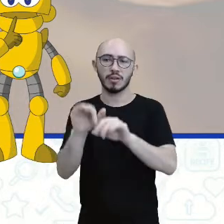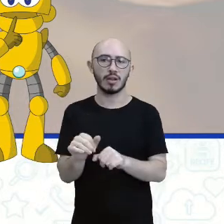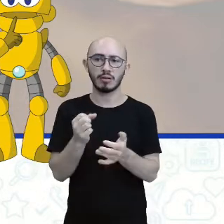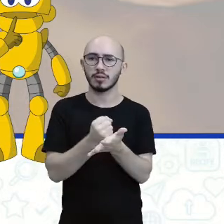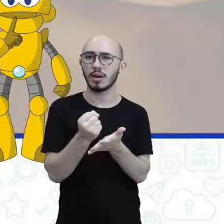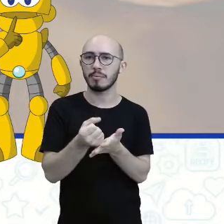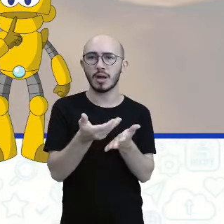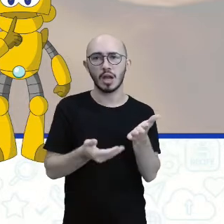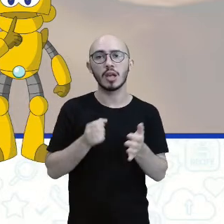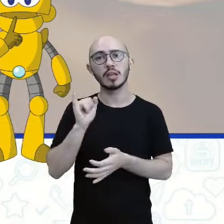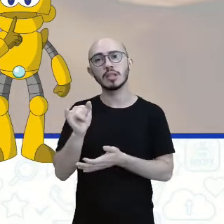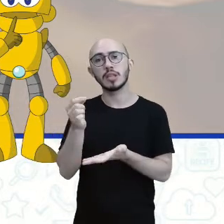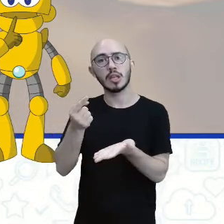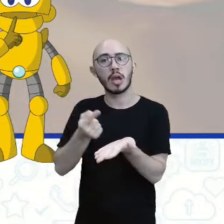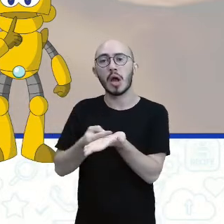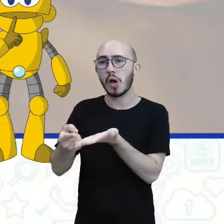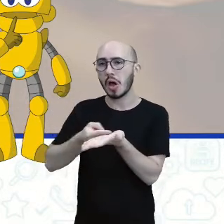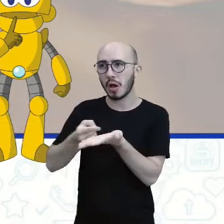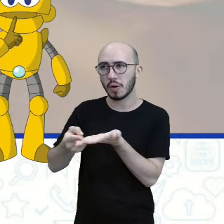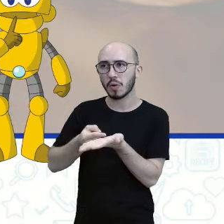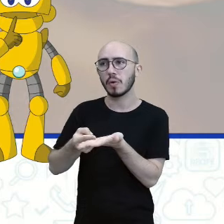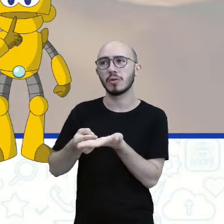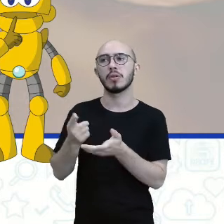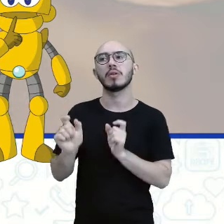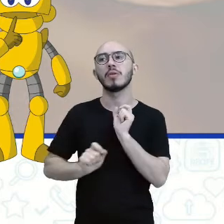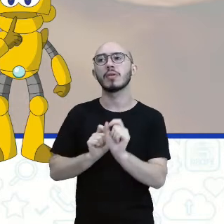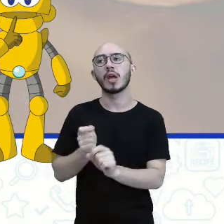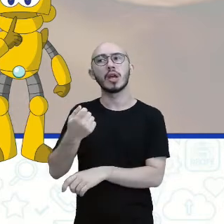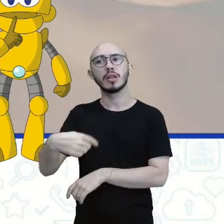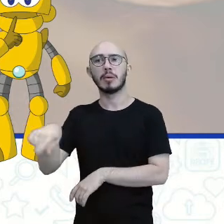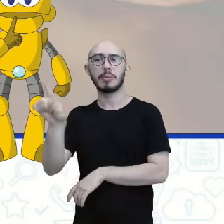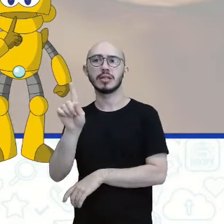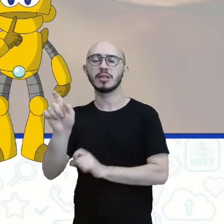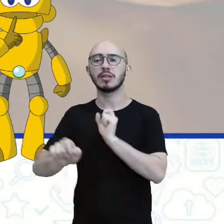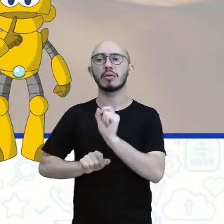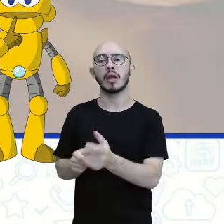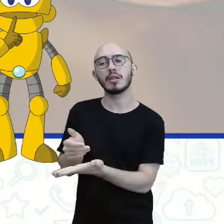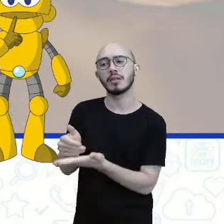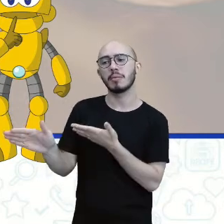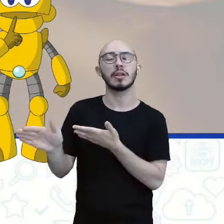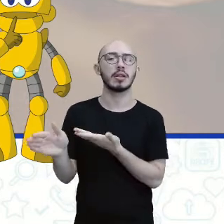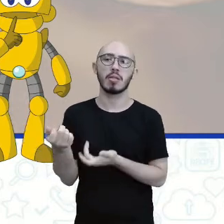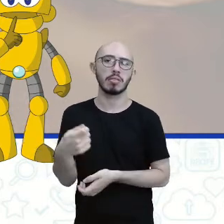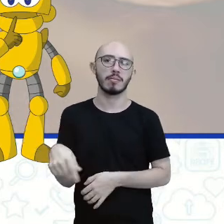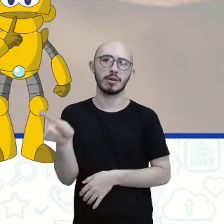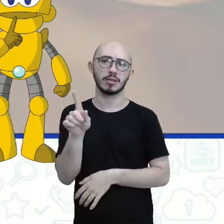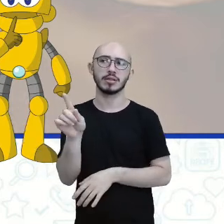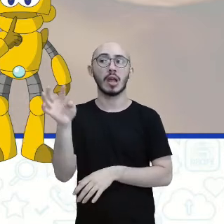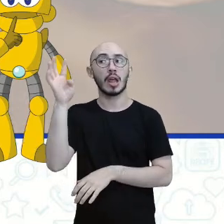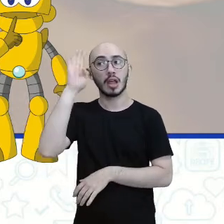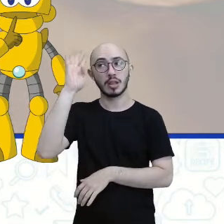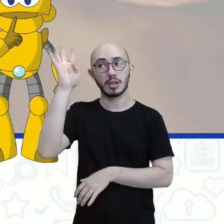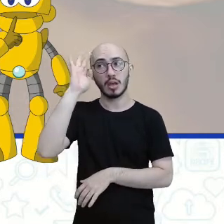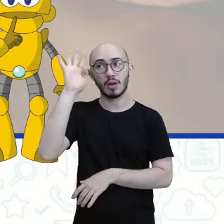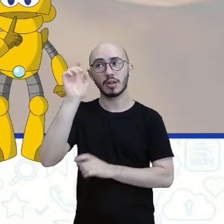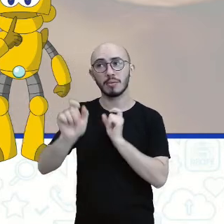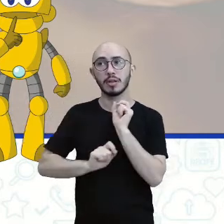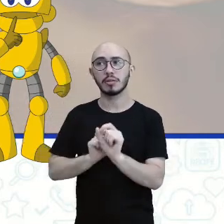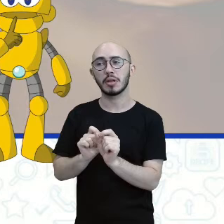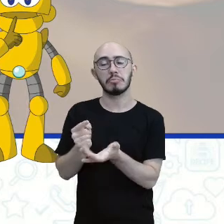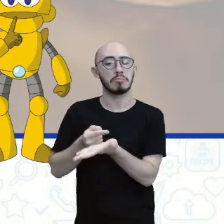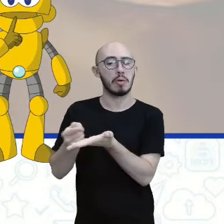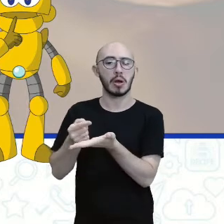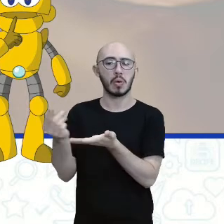um comum acordo, sem precisar que o trabalhador ou trabalhadora peça demissão ou seja demitido, ou seja, teoricamente um acordo entre as partes